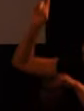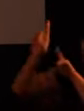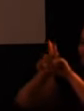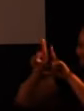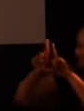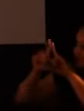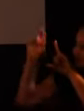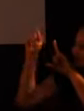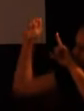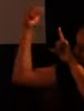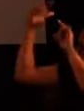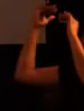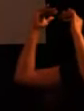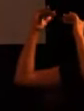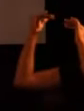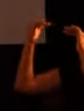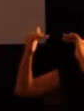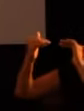Vendo?